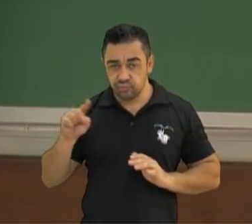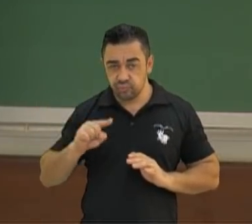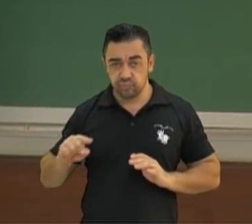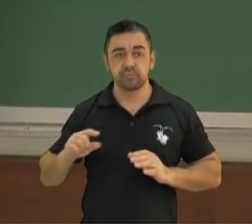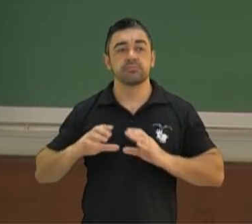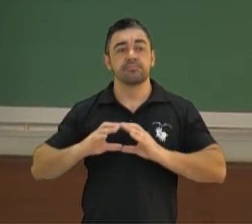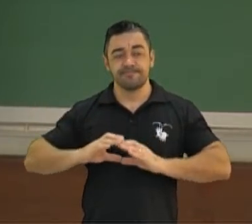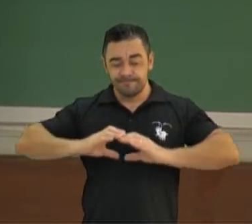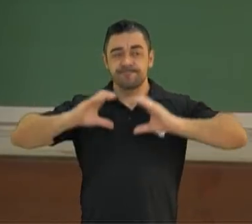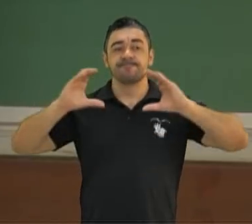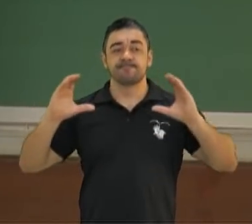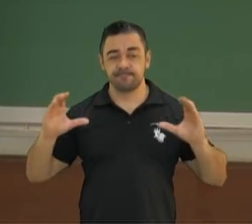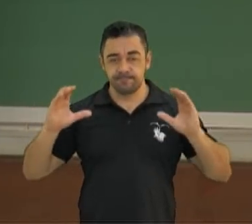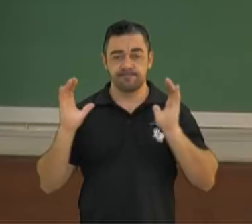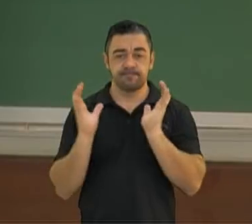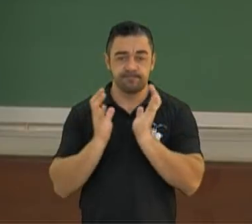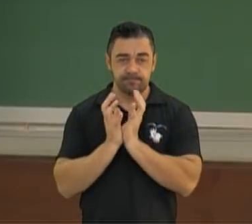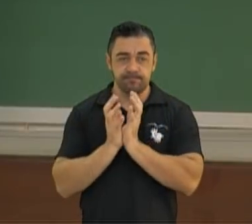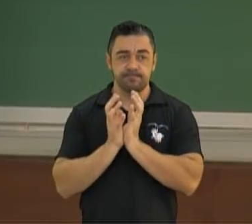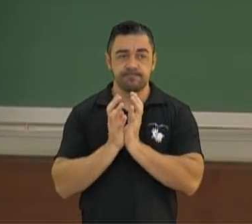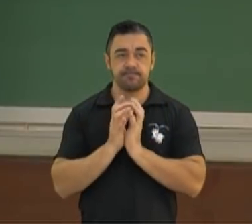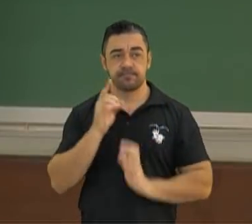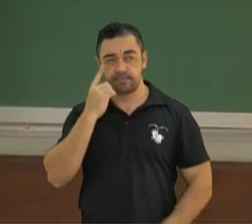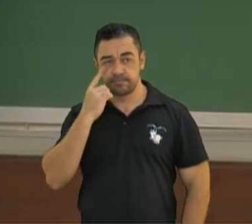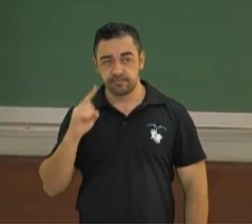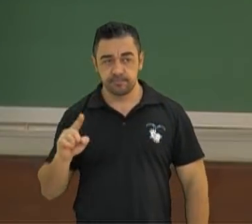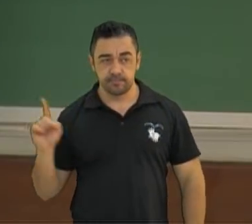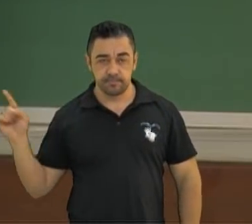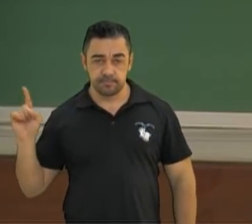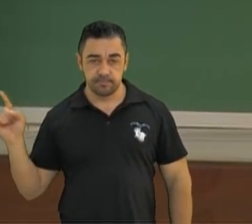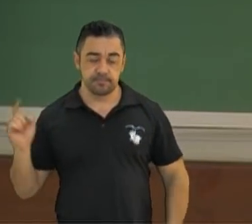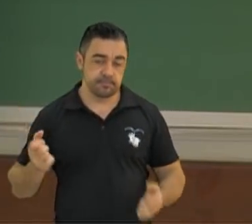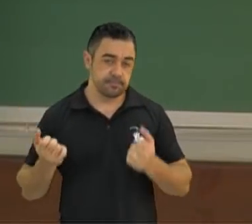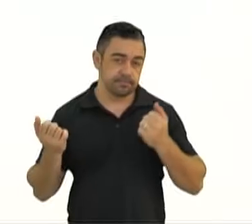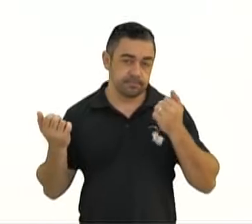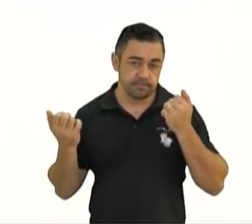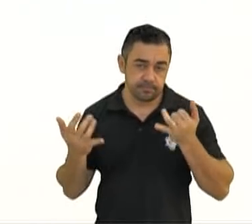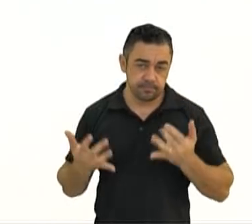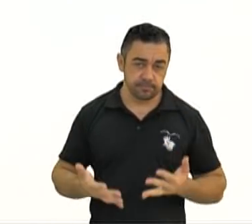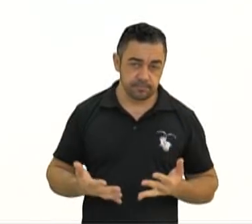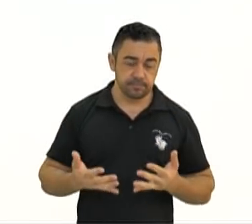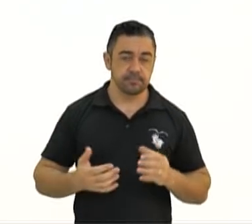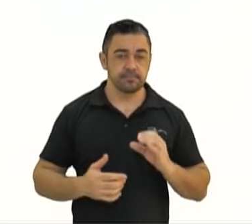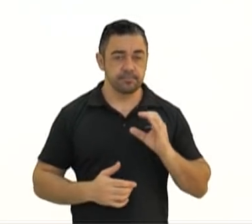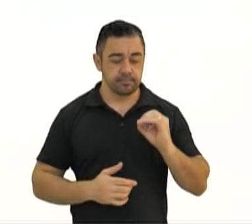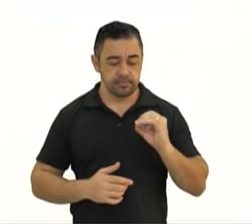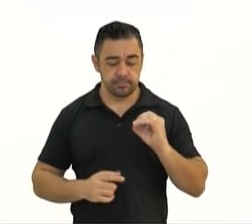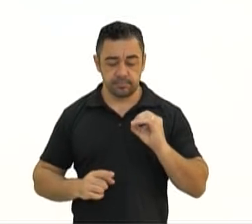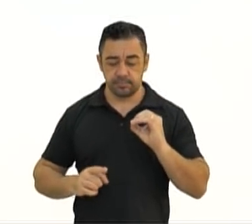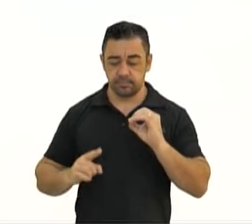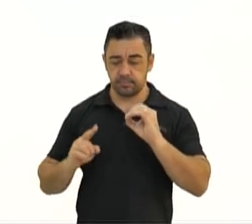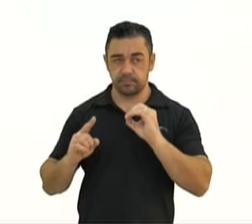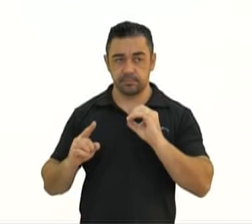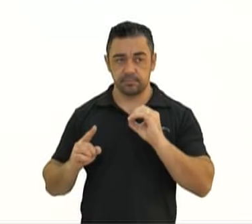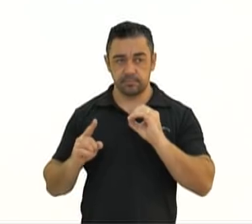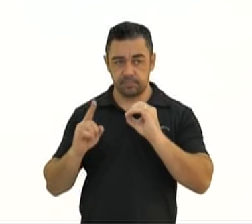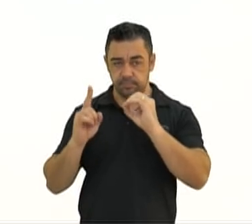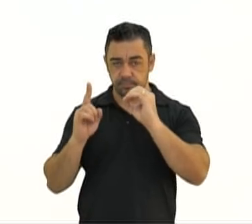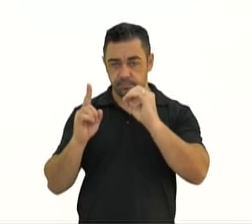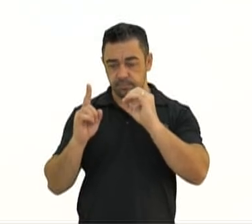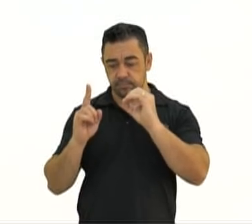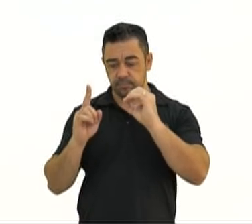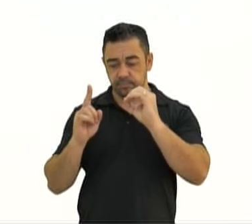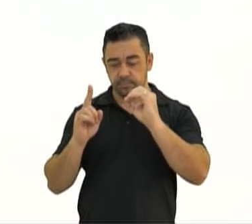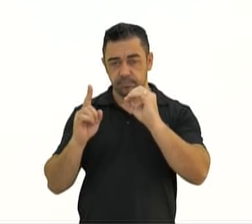que aumentar esse conjunto. Então veja, igual a professora falou, entre o 0 e o 1,